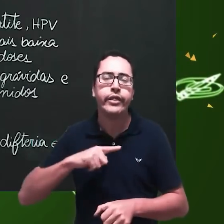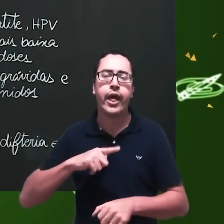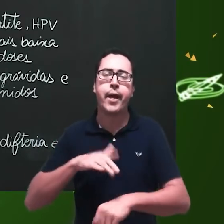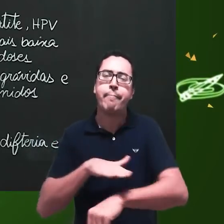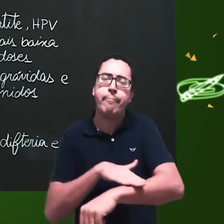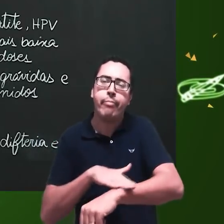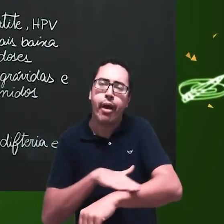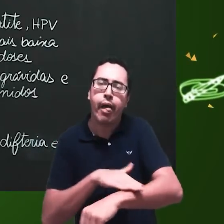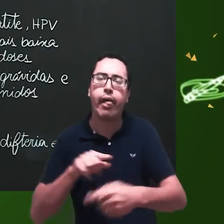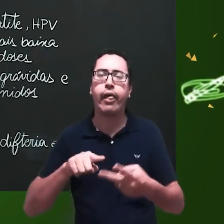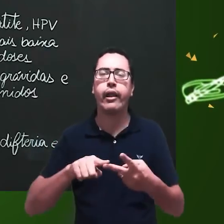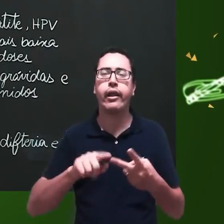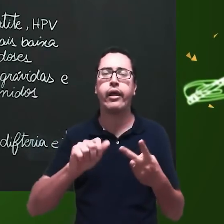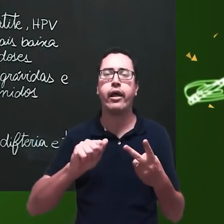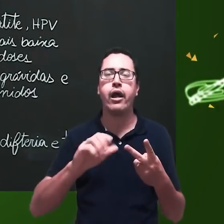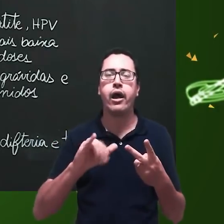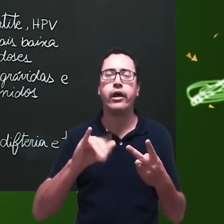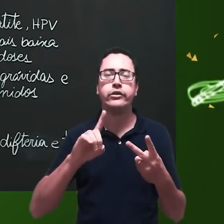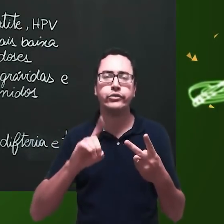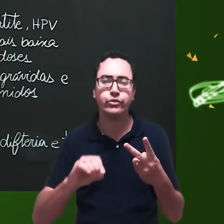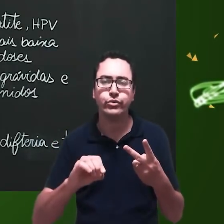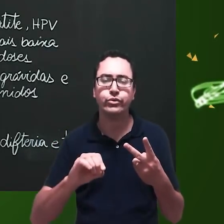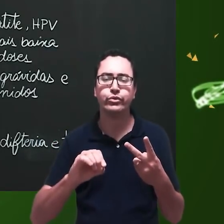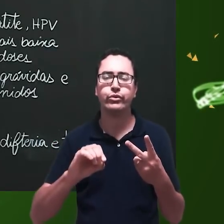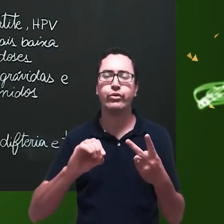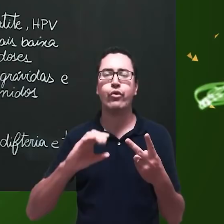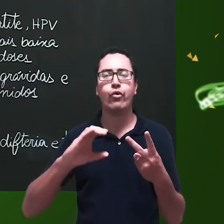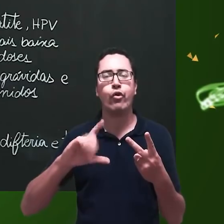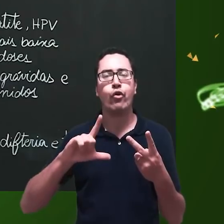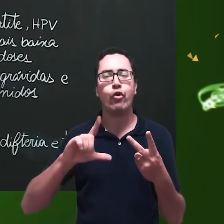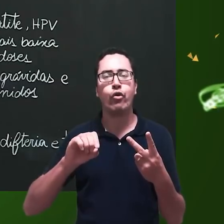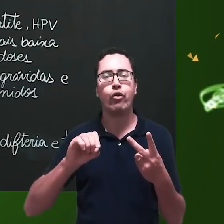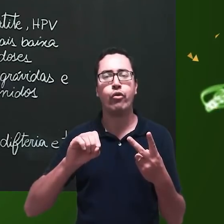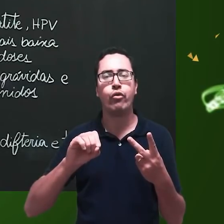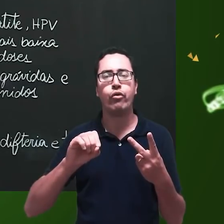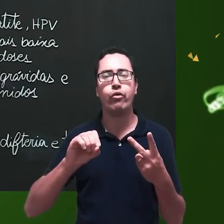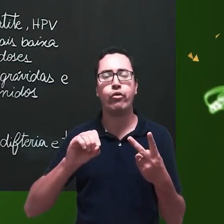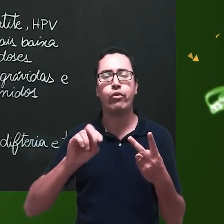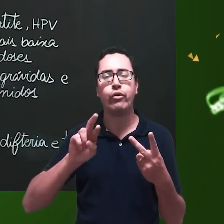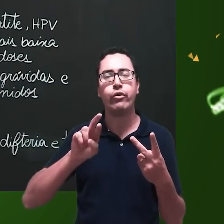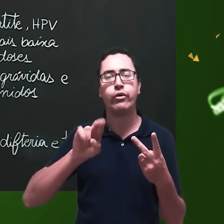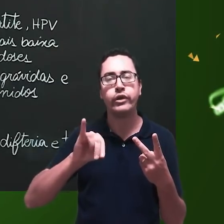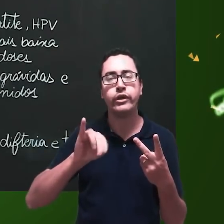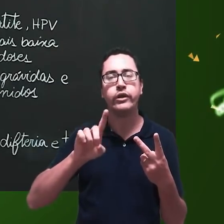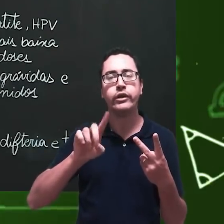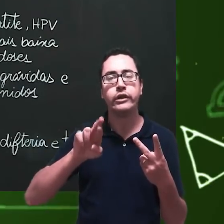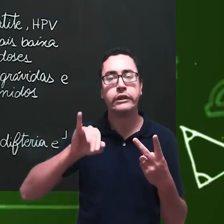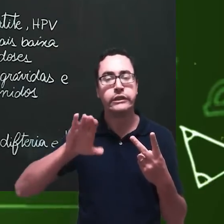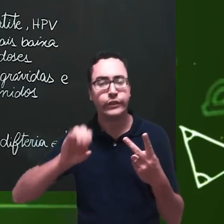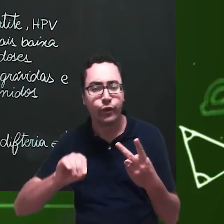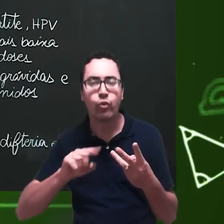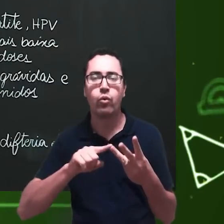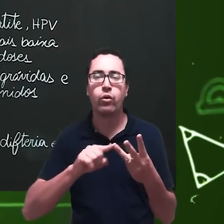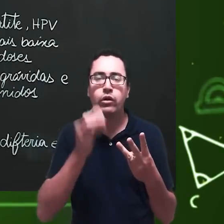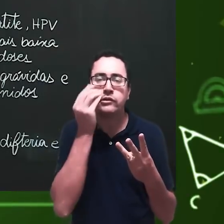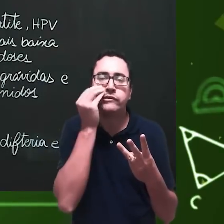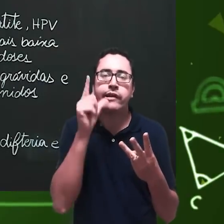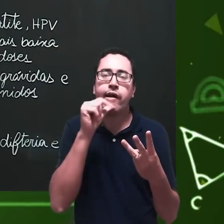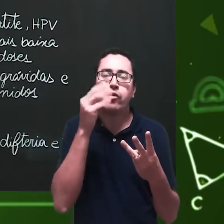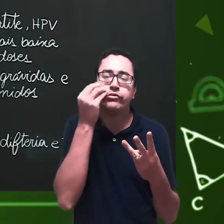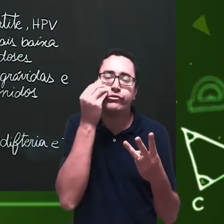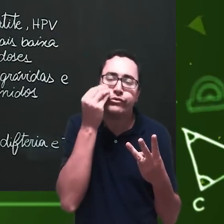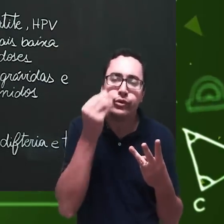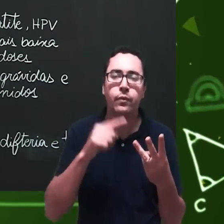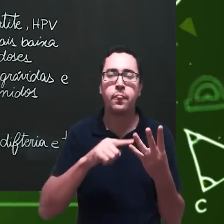tem lágrimas, você tem pelos. São barreiras de proteção. Agora, tem hora que não tem jeito. Tem hora que os nossos